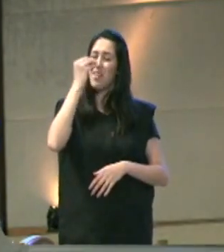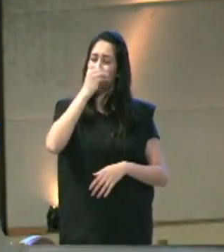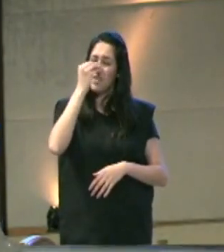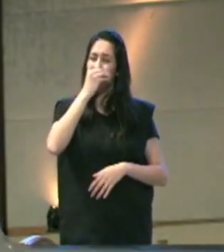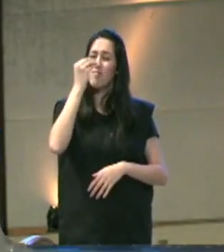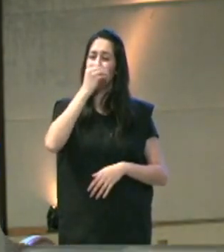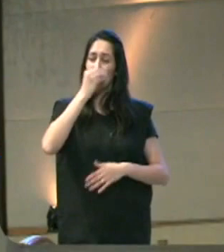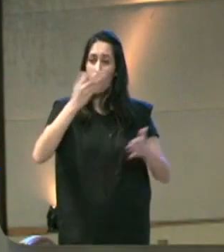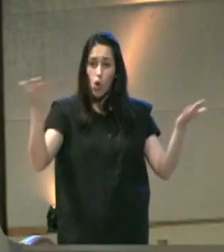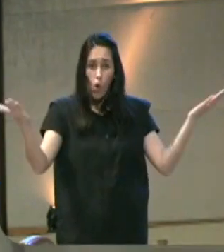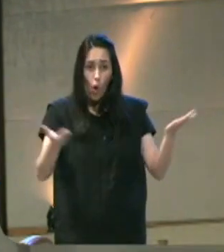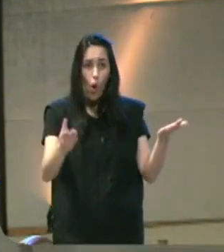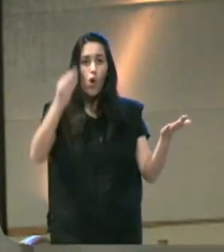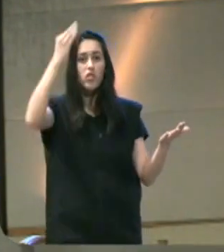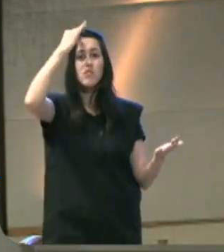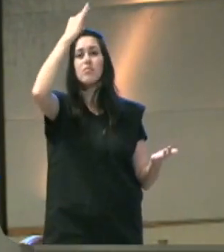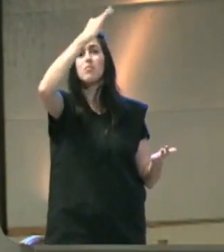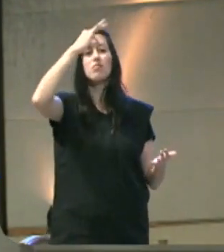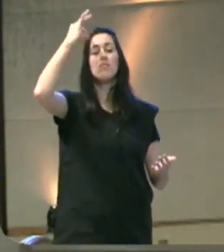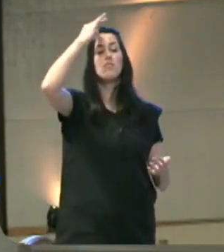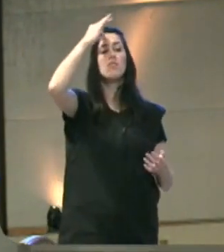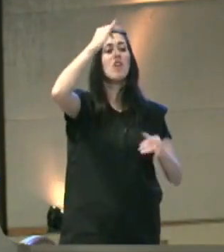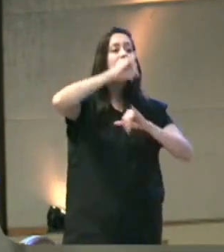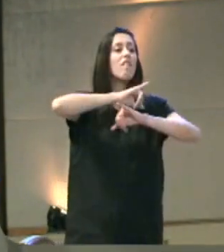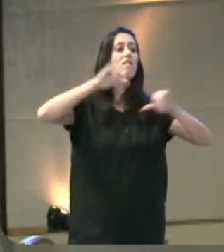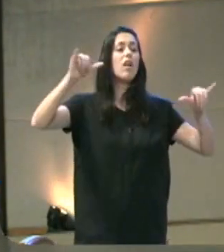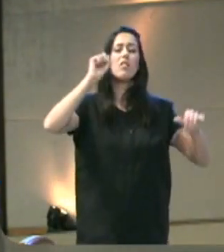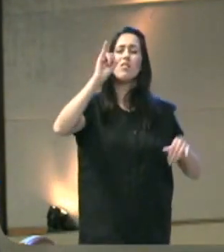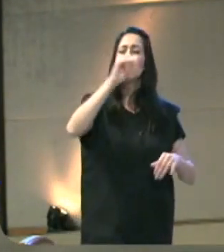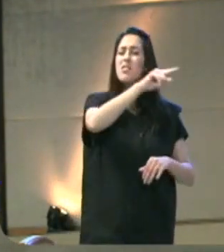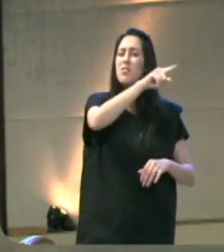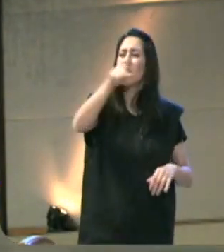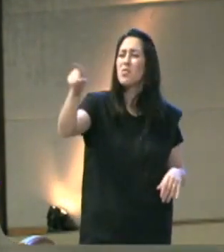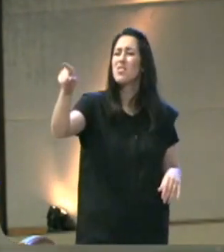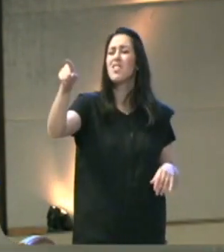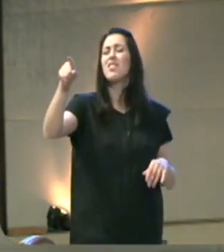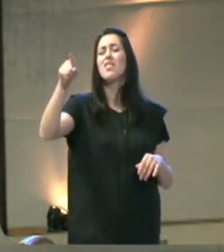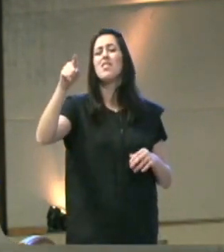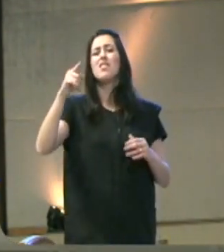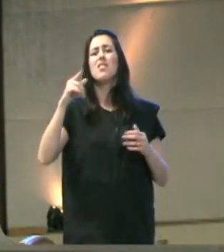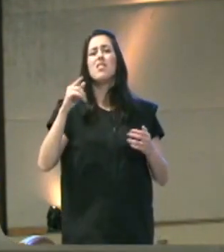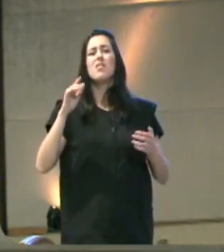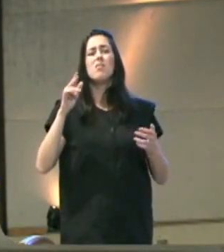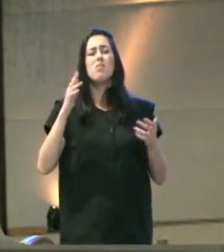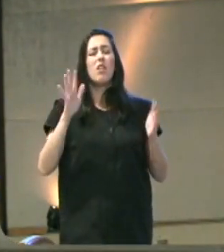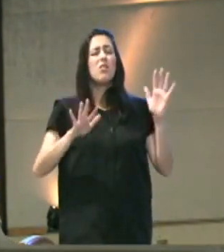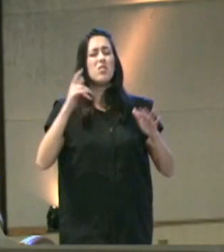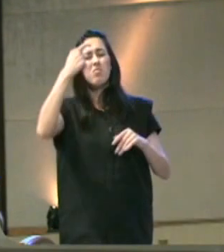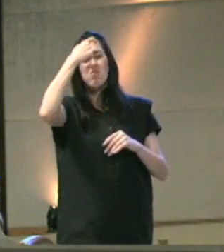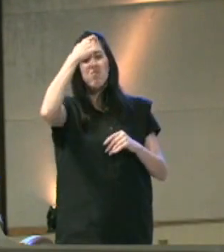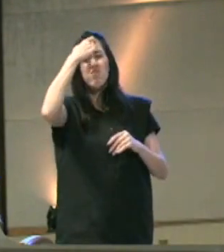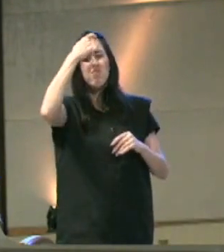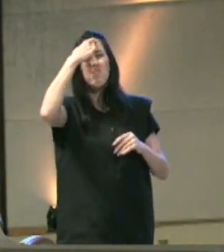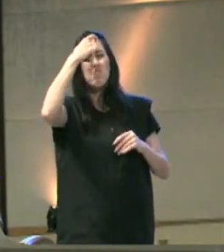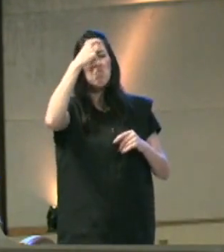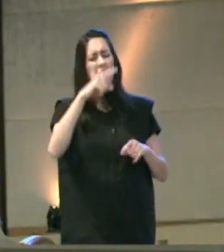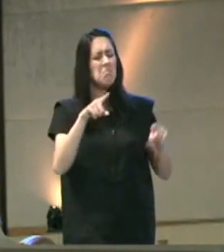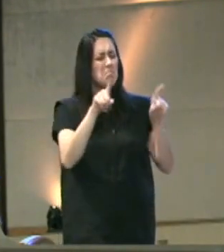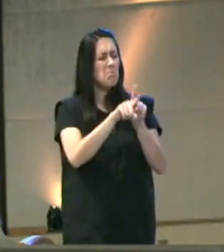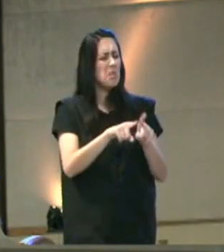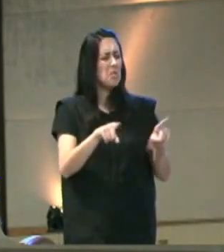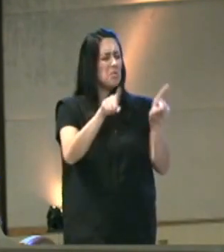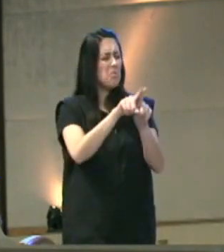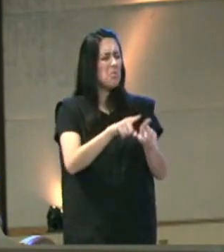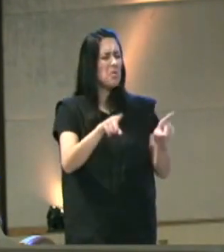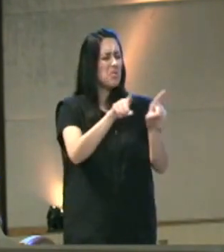assim, olha, se você está aprisionado a alguns argumentos que estão te